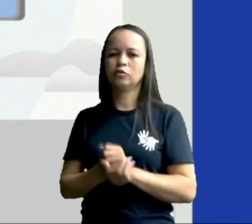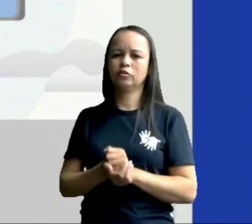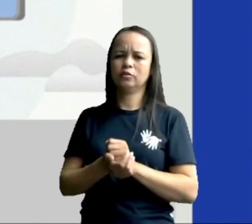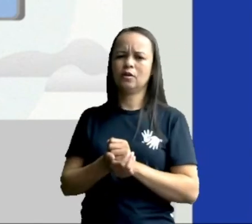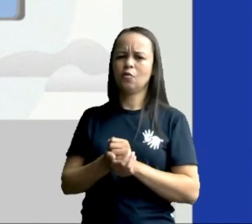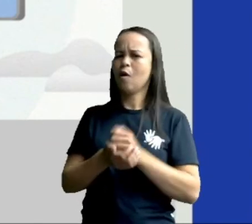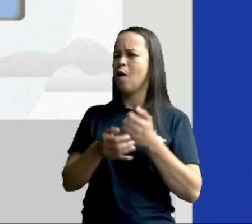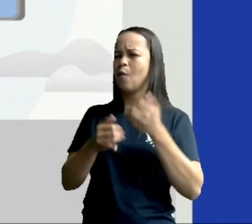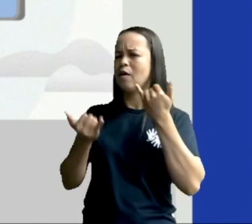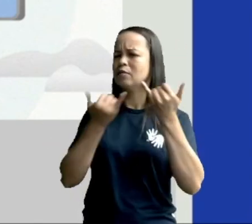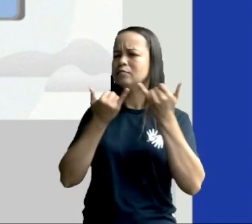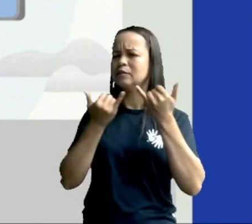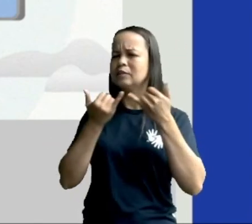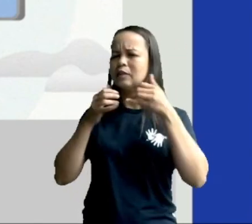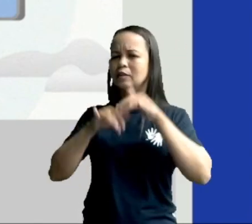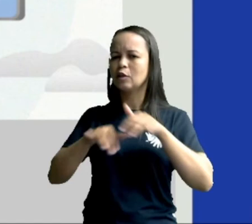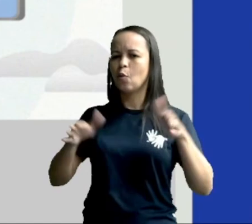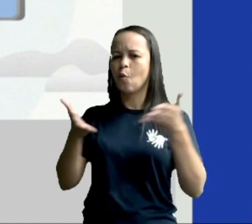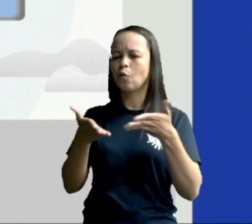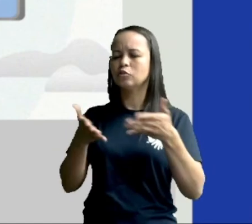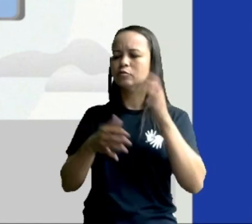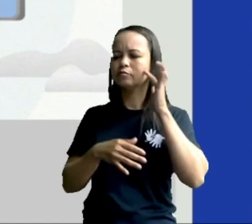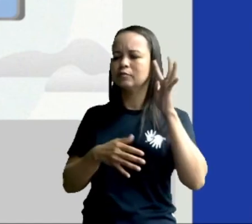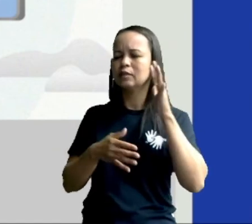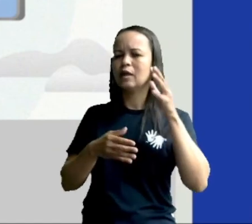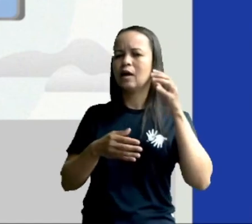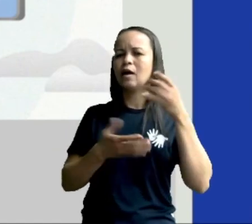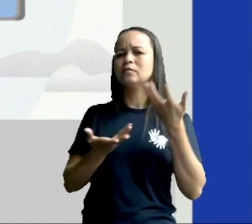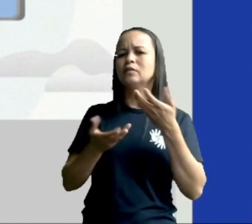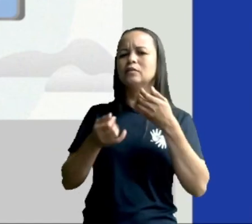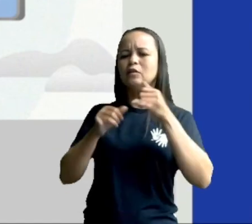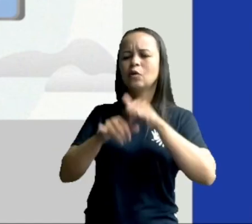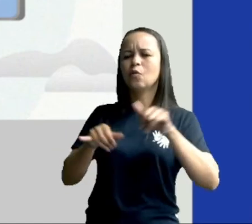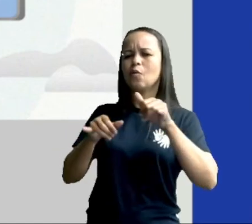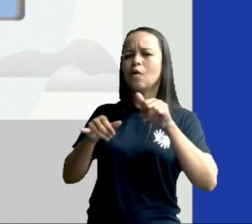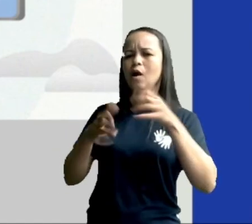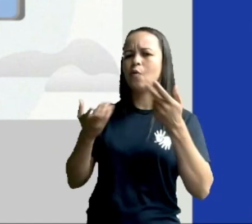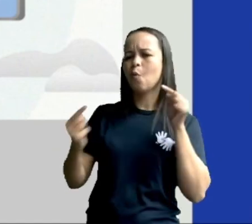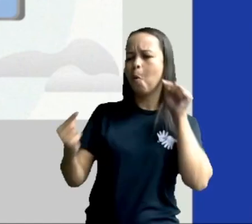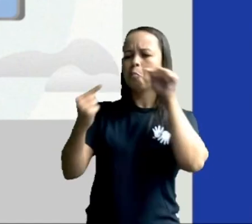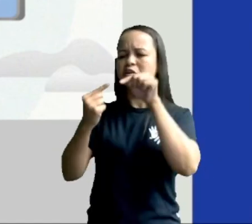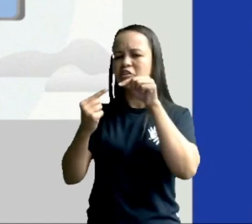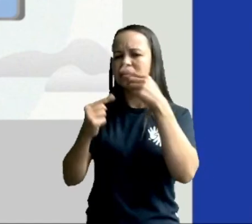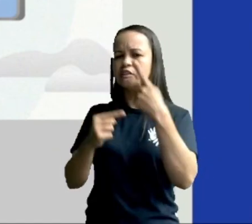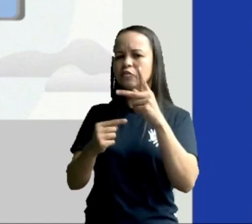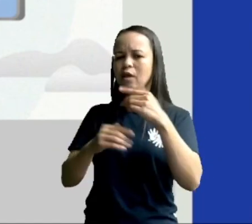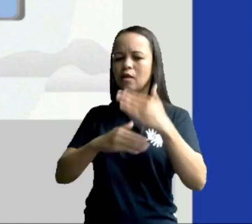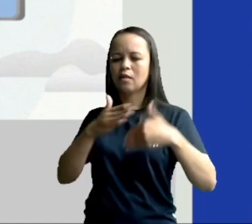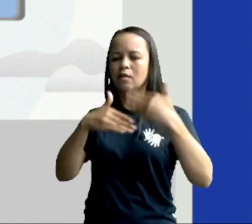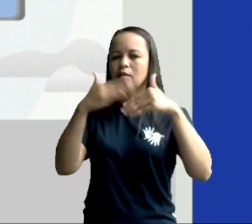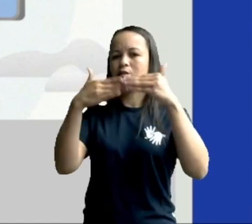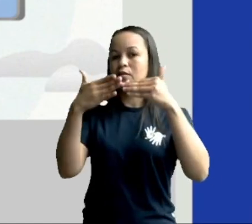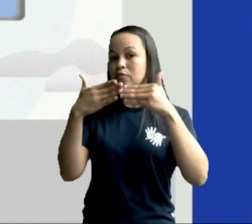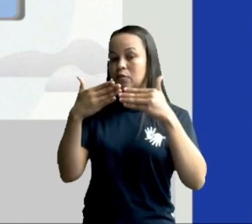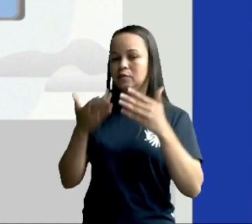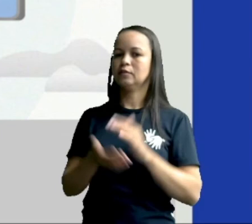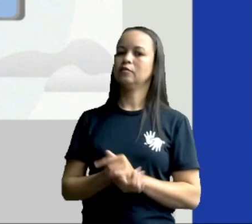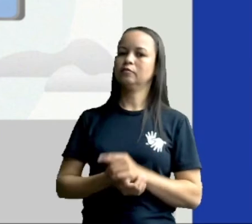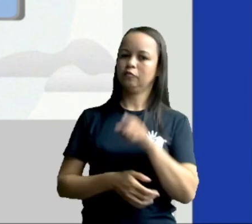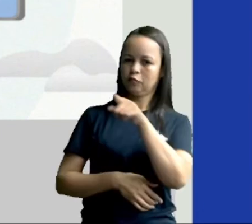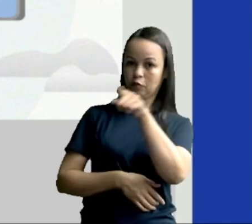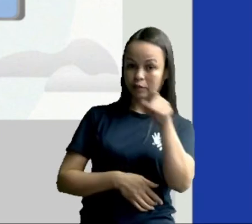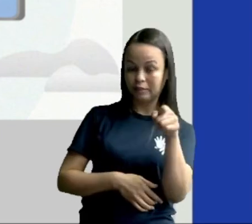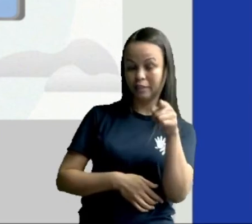trazendo? Está trazendo a evolução de quem? Para quê? Qual o objetivo dessa evolução? Então, você